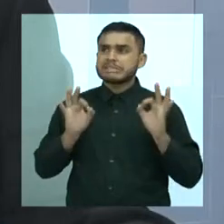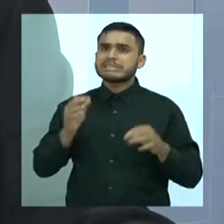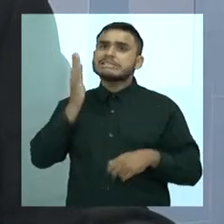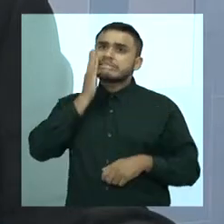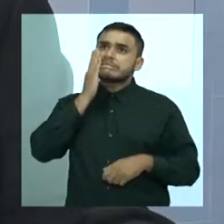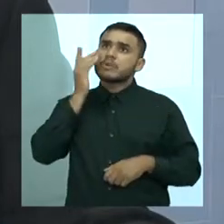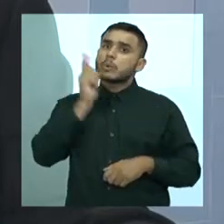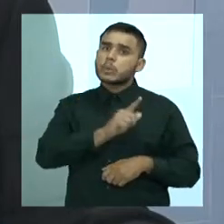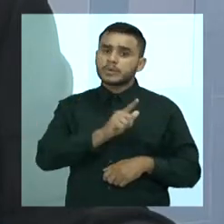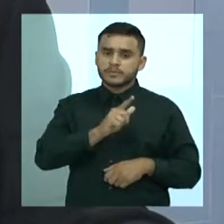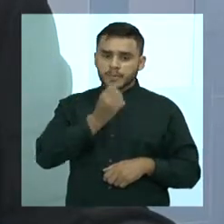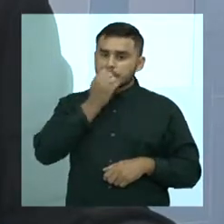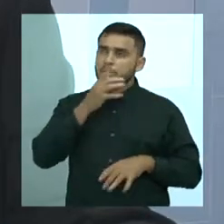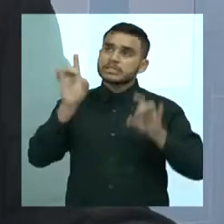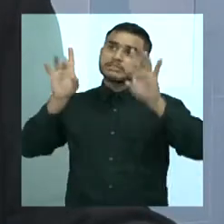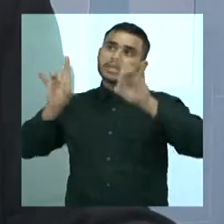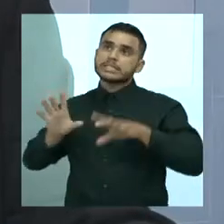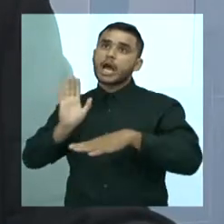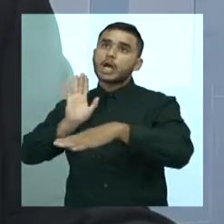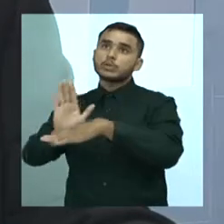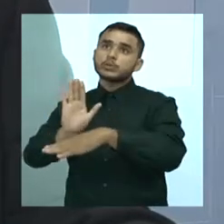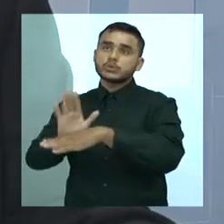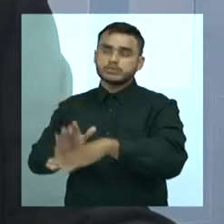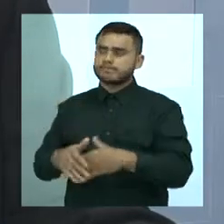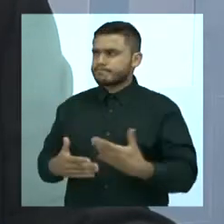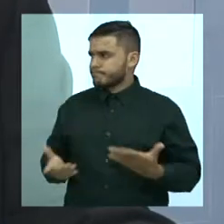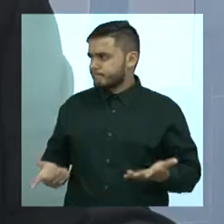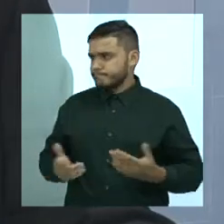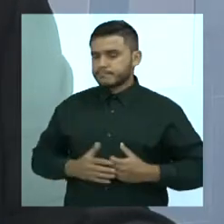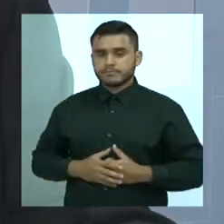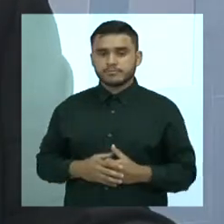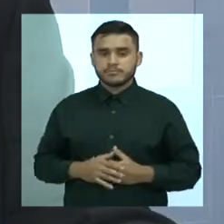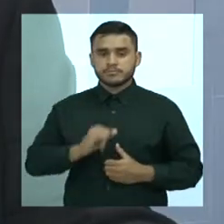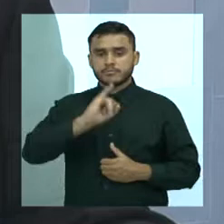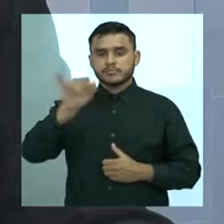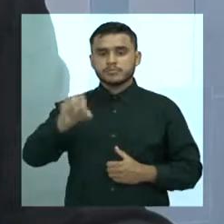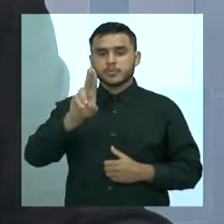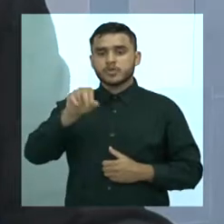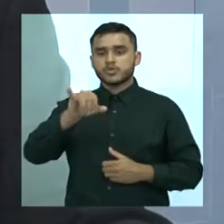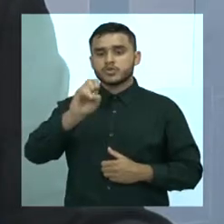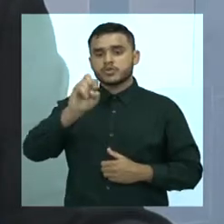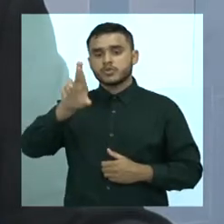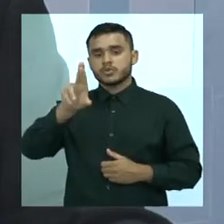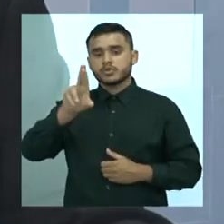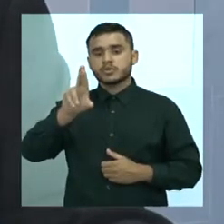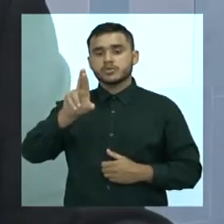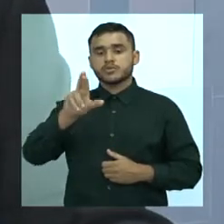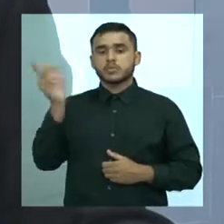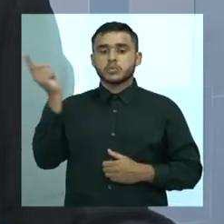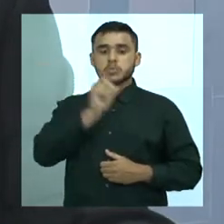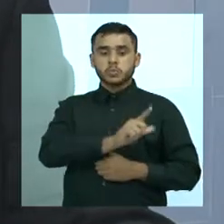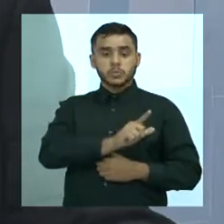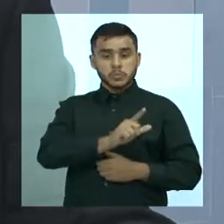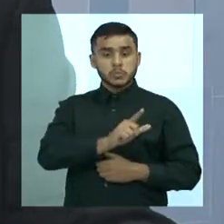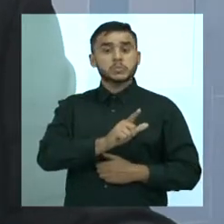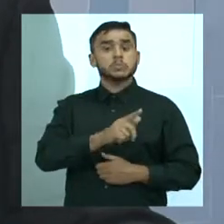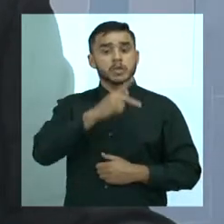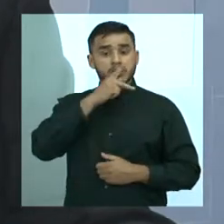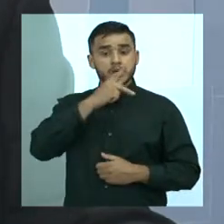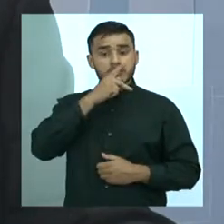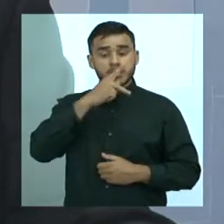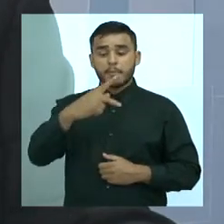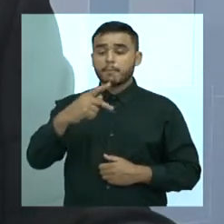espaço... privilegiado. Não vai ter. Júnior Mano, para mim, foi uma surpresa, eleito pelo